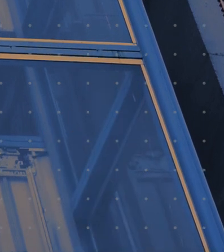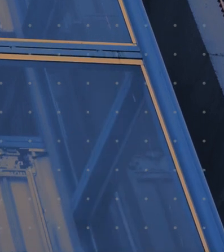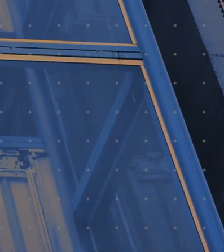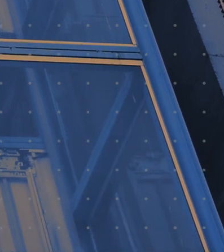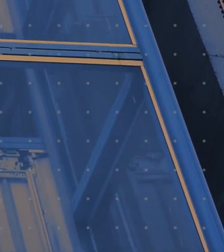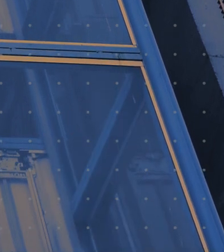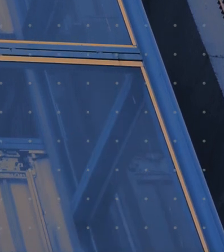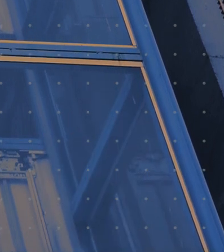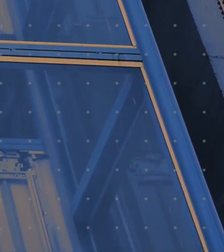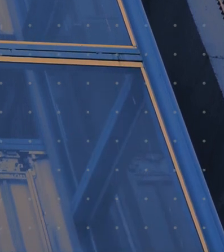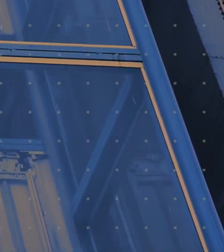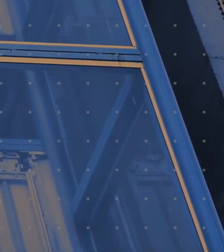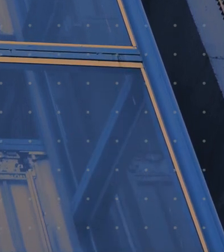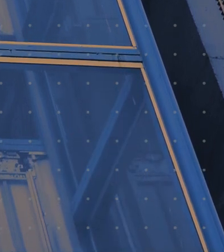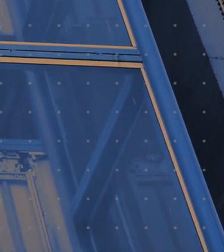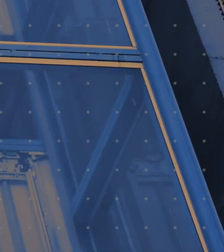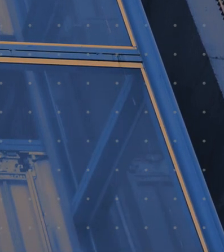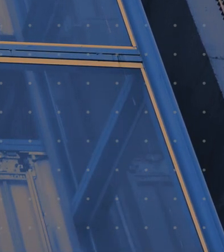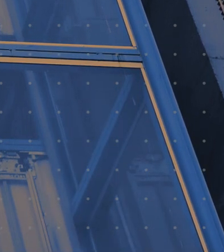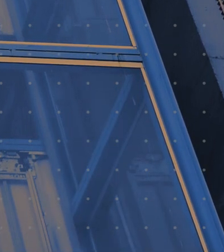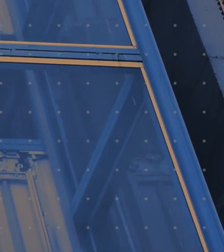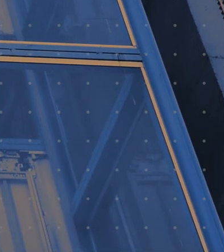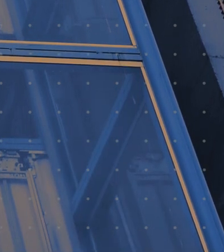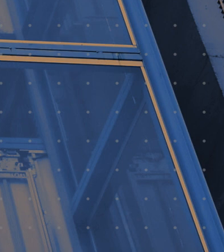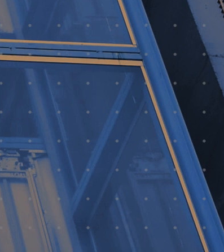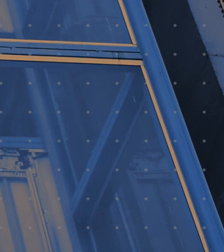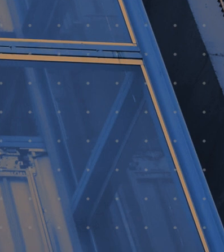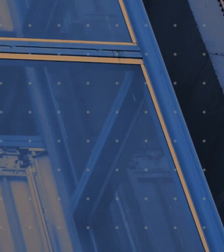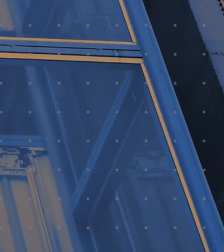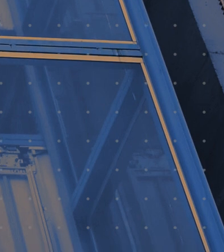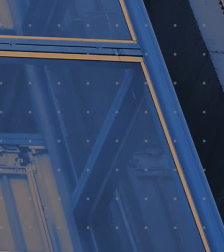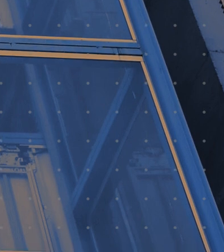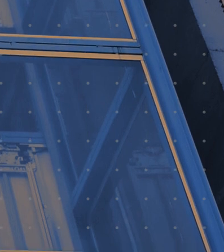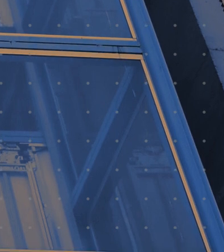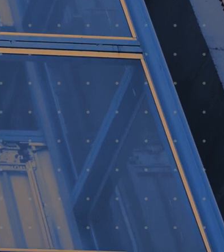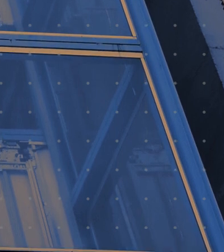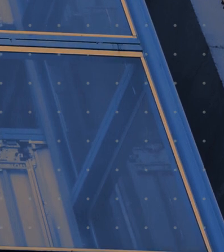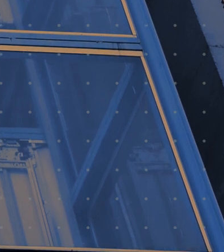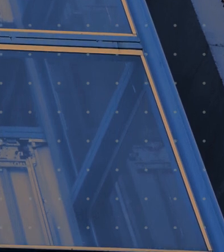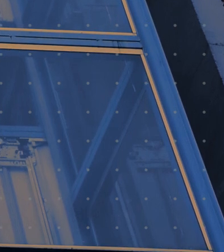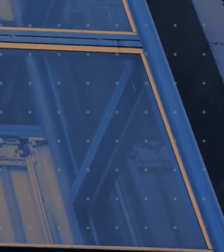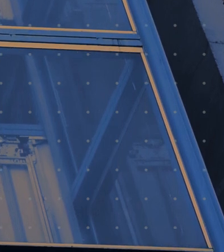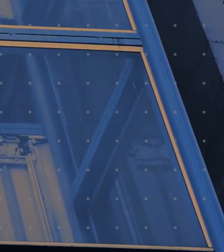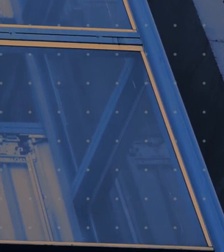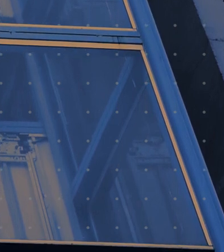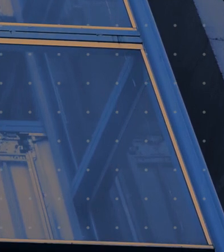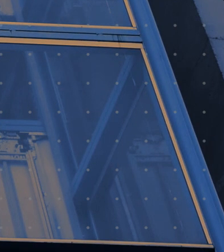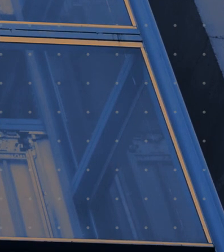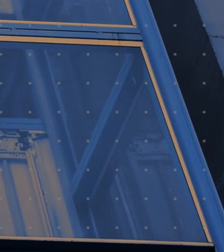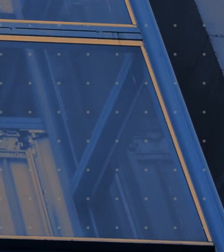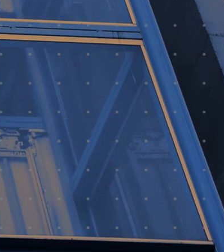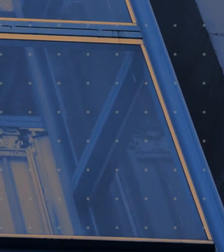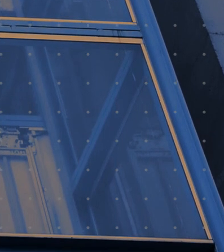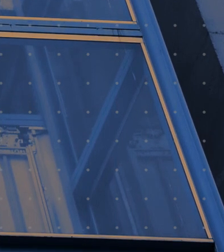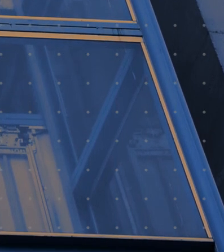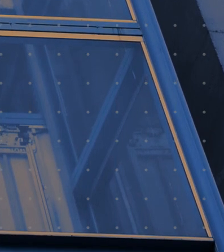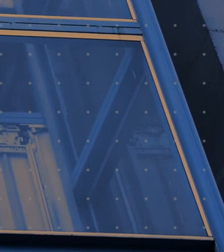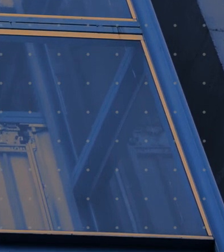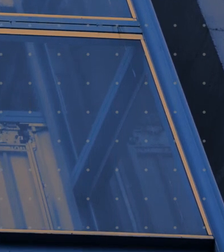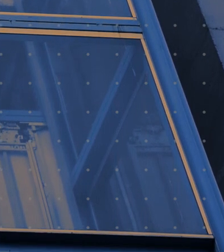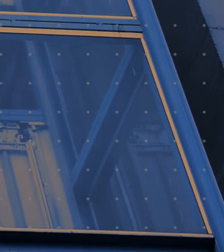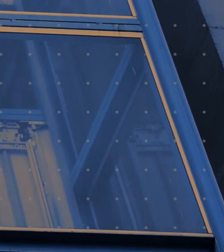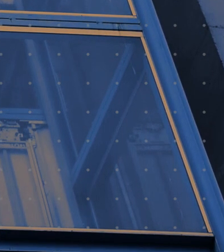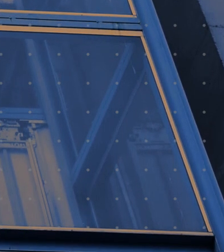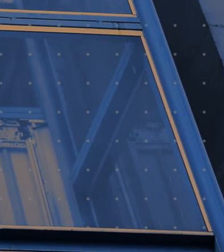mármore e granito, ajudante de açougueiro, ajudante de eletricista, ajudante de obras, ajudante de pátio